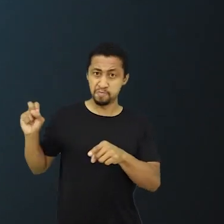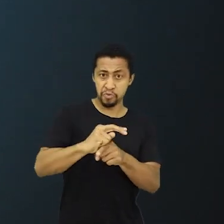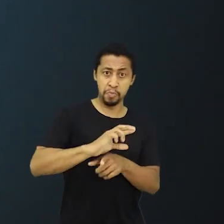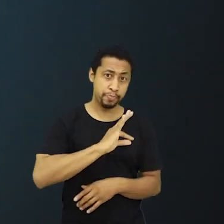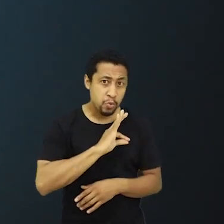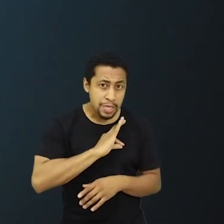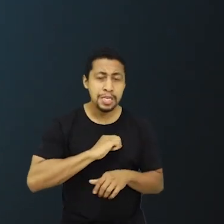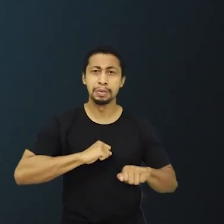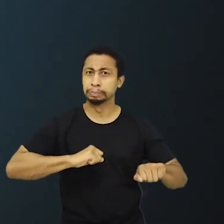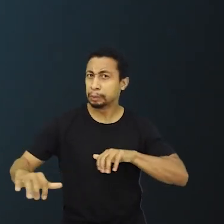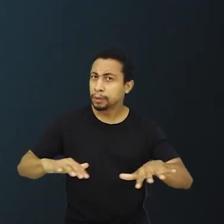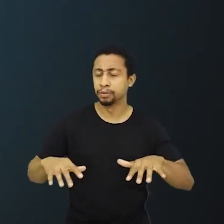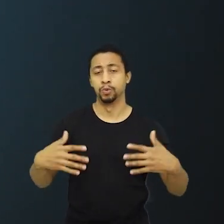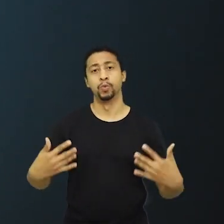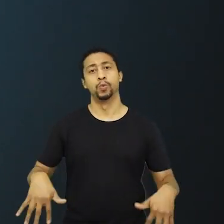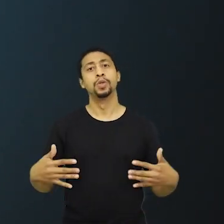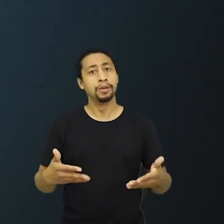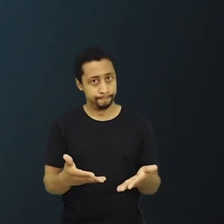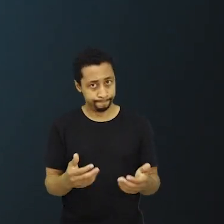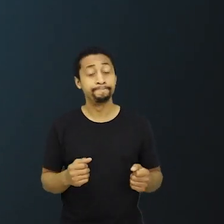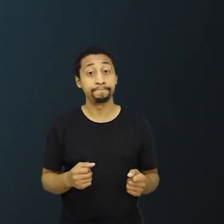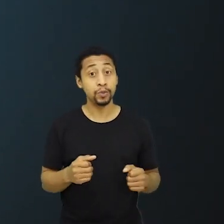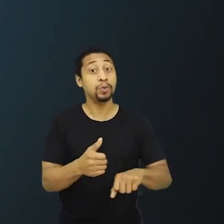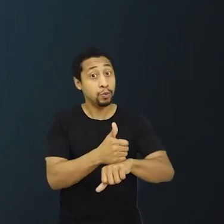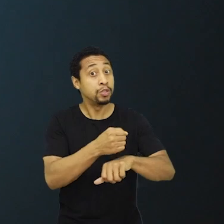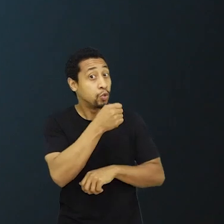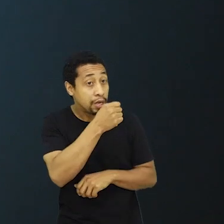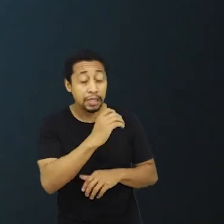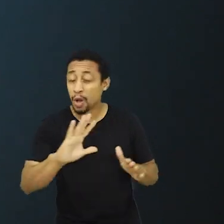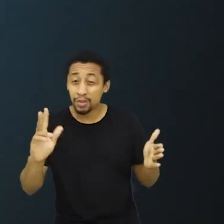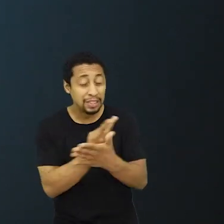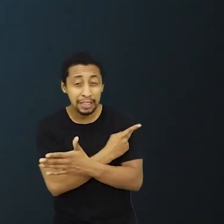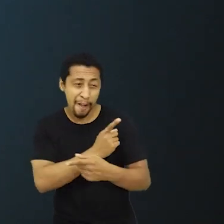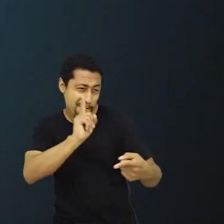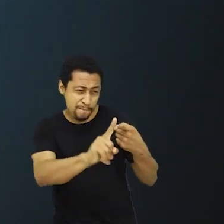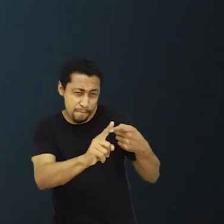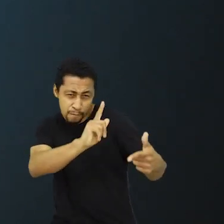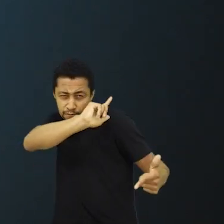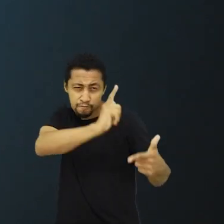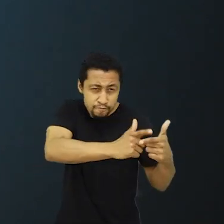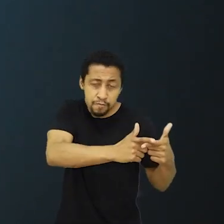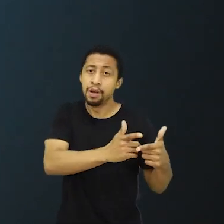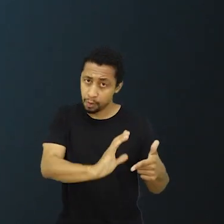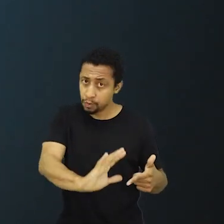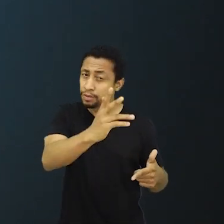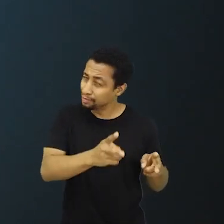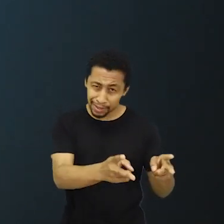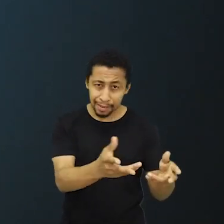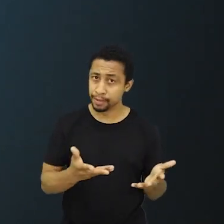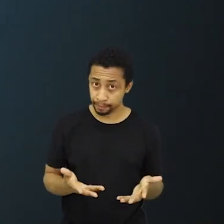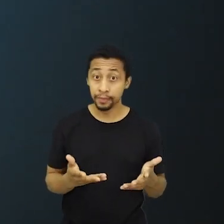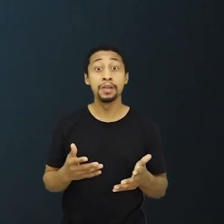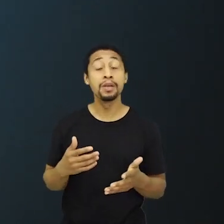os jornalistas também, né, ameaçados sempre. Mas eu não atuava diretamente nos